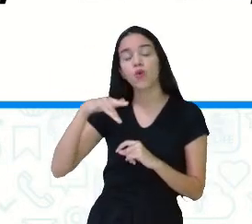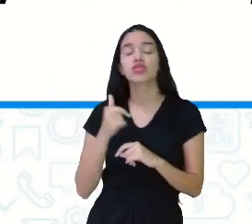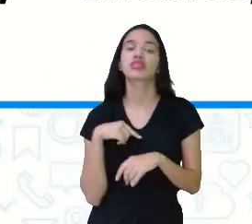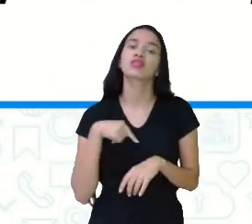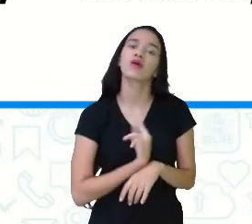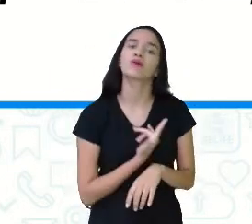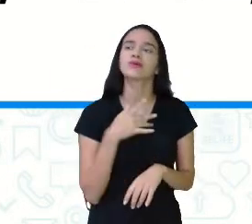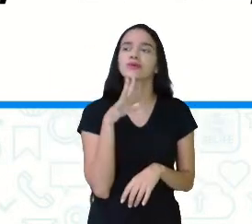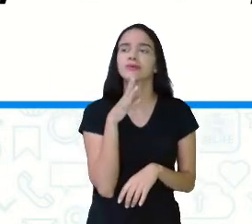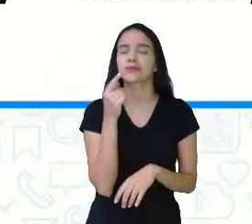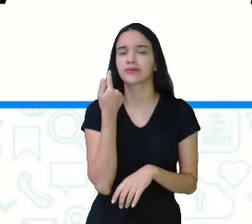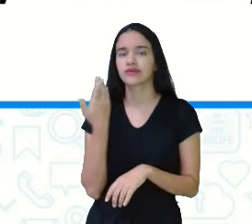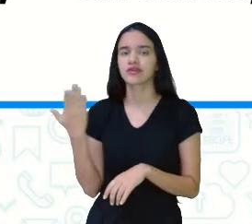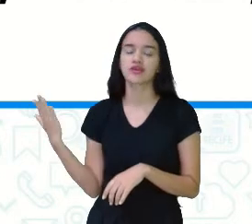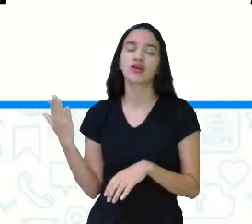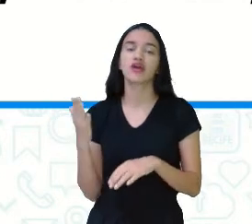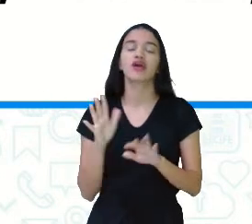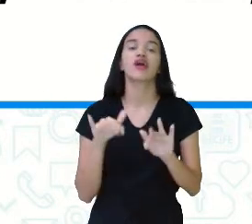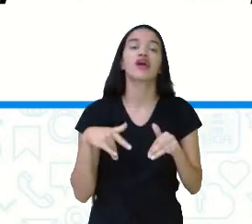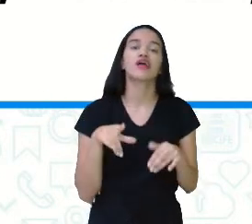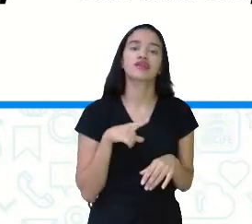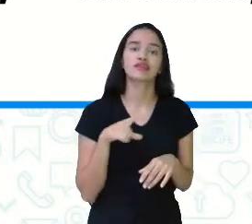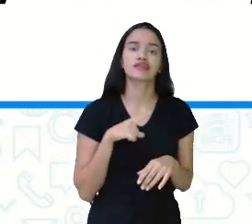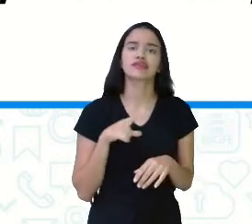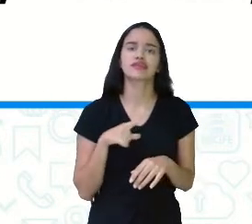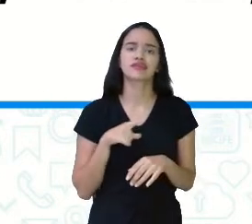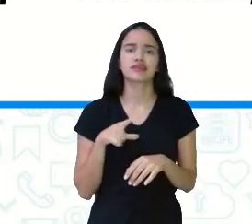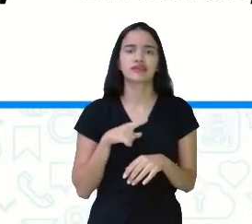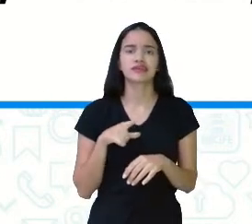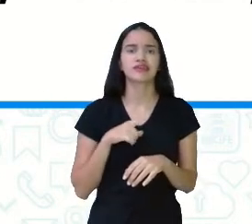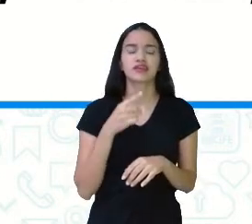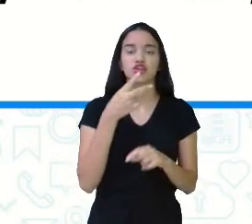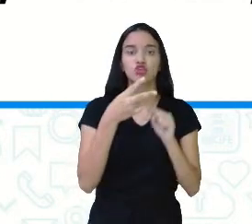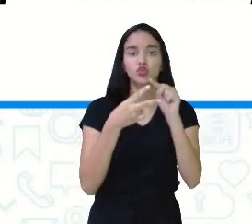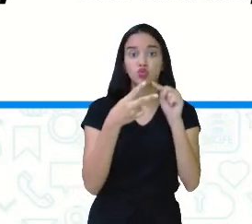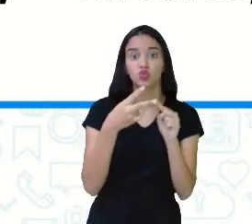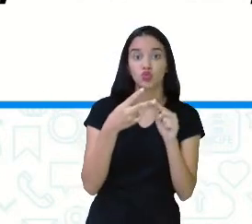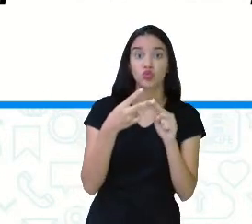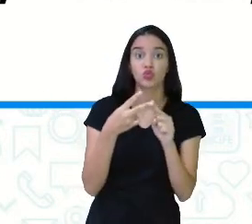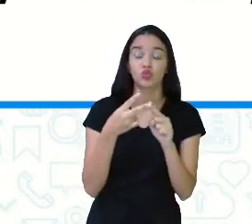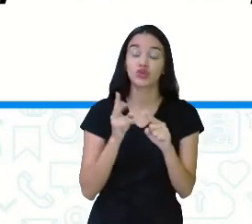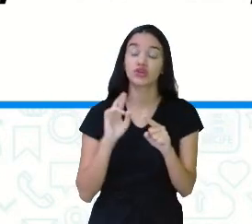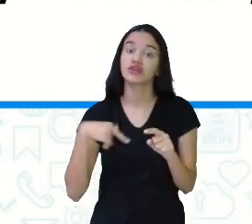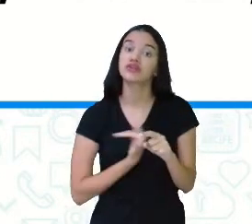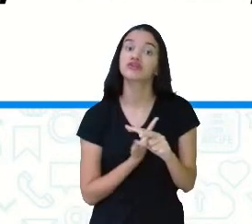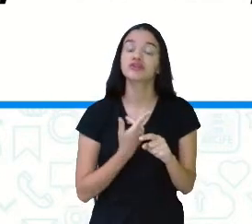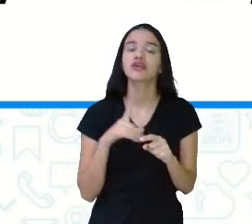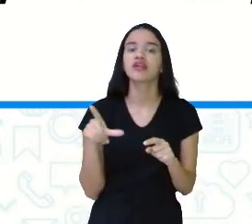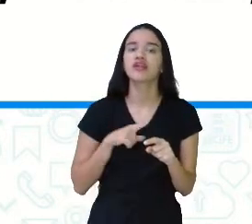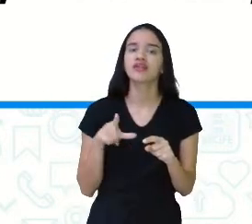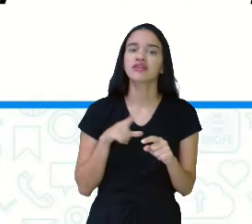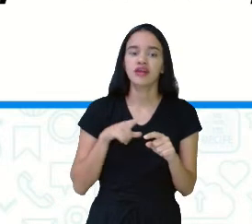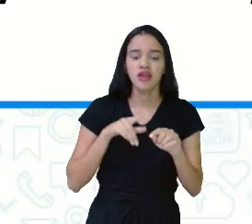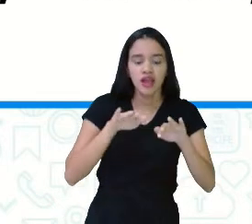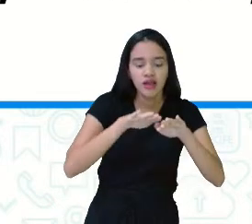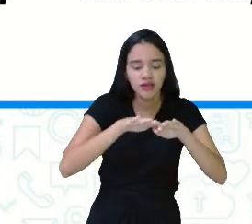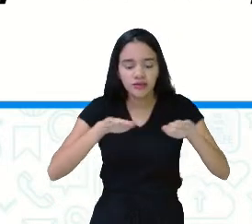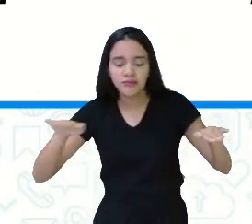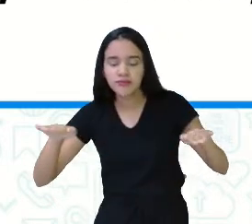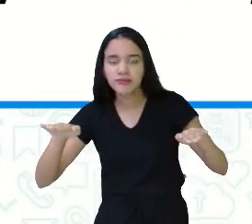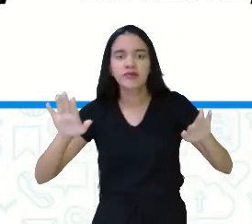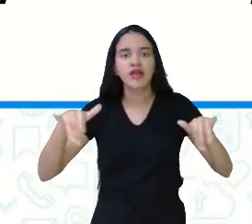Conhecemos como figura plana qualquer figura que possui 2 dimensões. Estamos cercados de figuras planas,